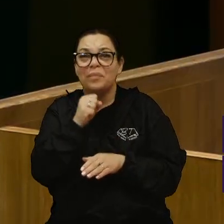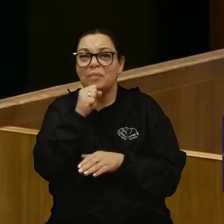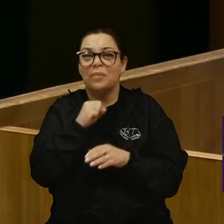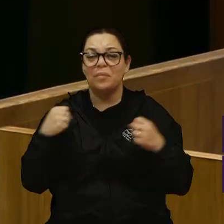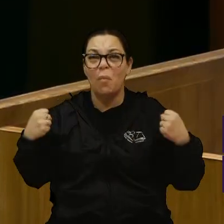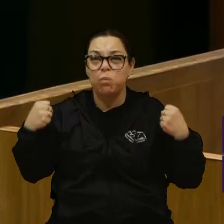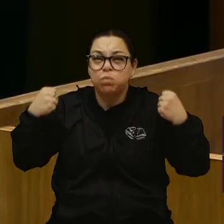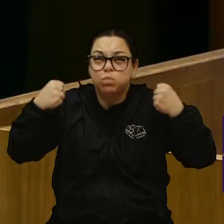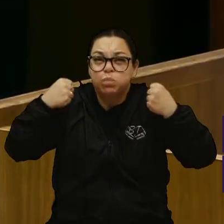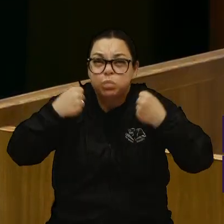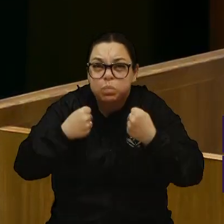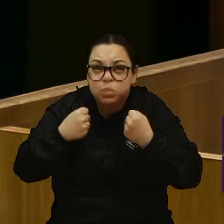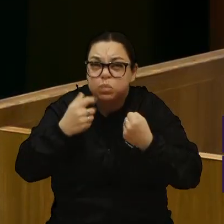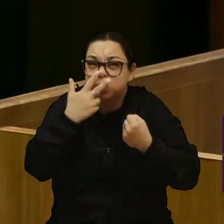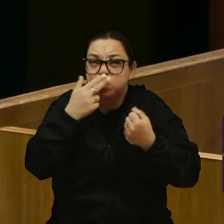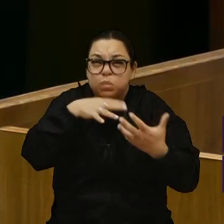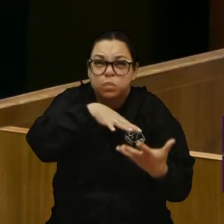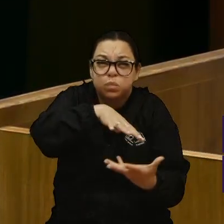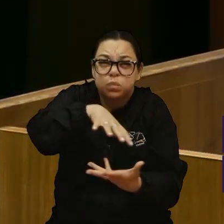mundo nas costas,